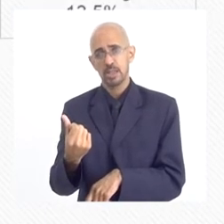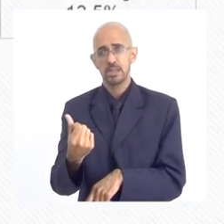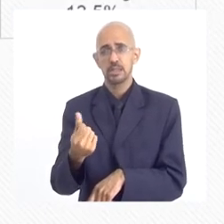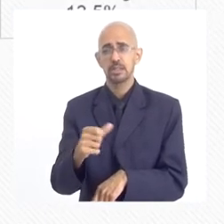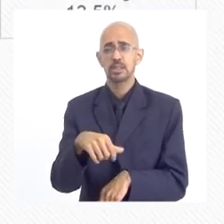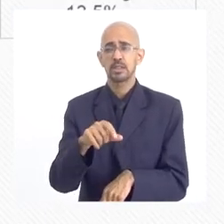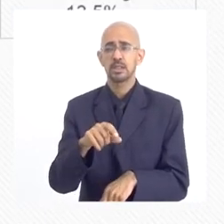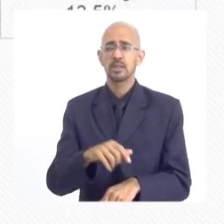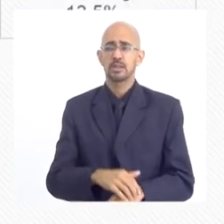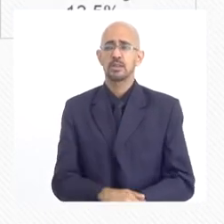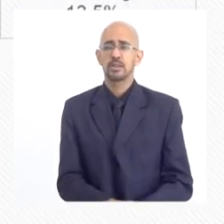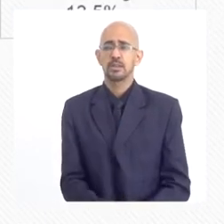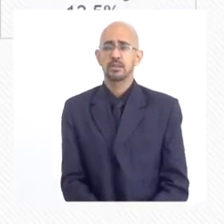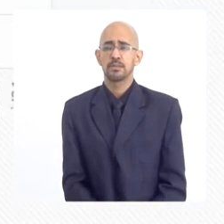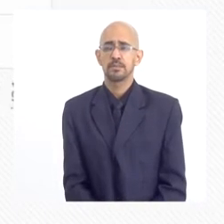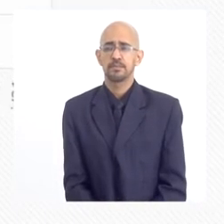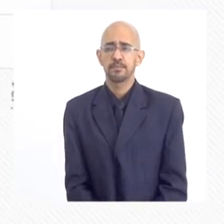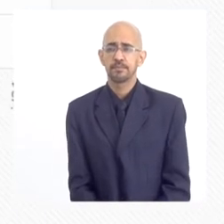brasileira.